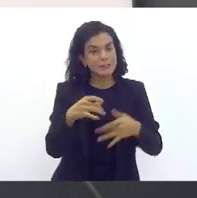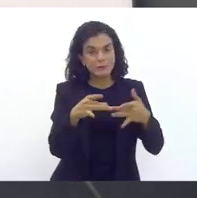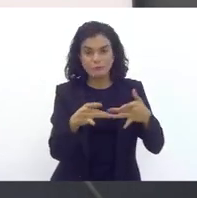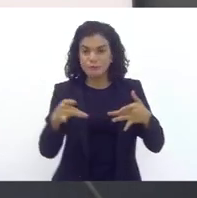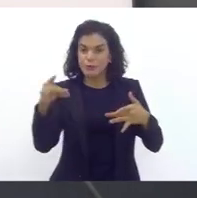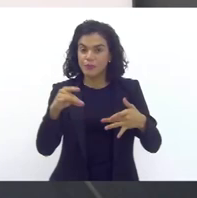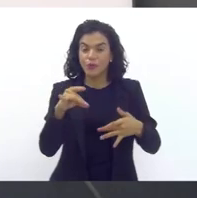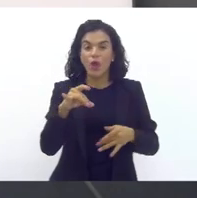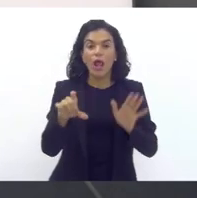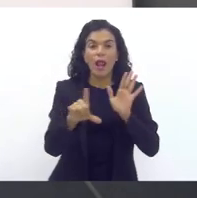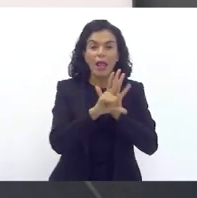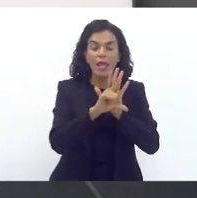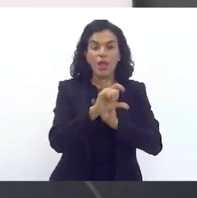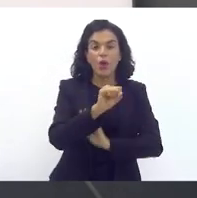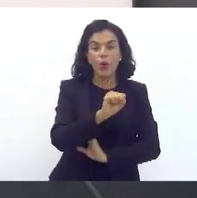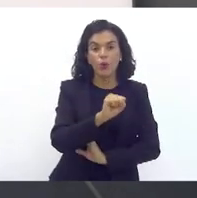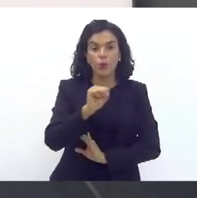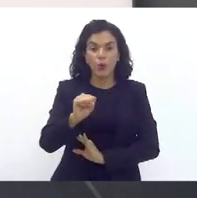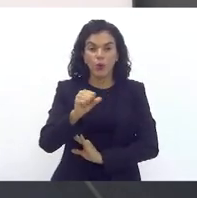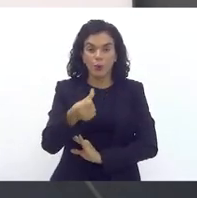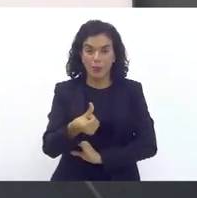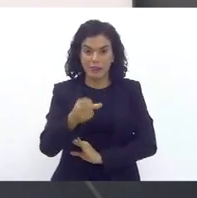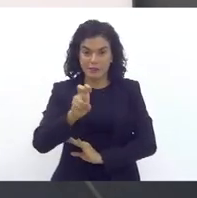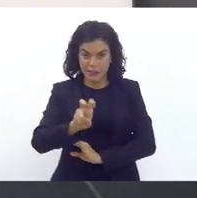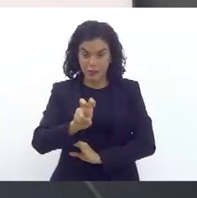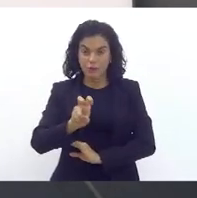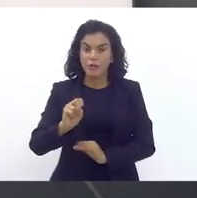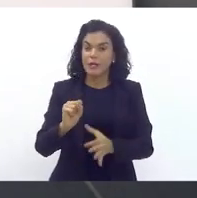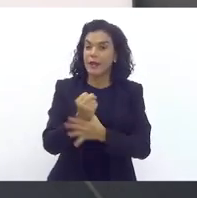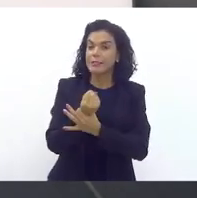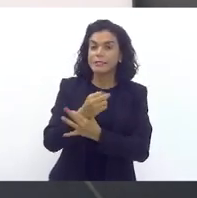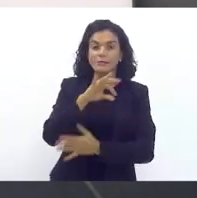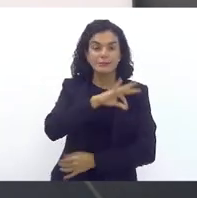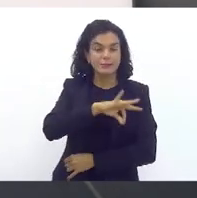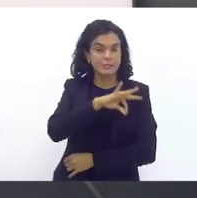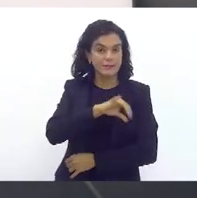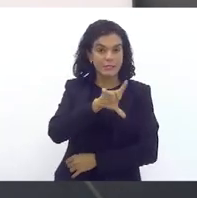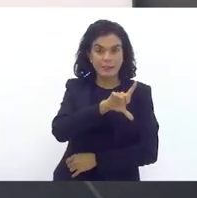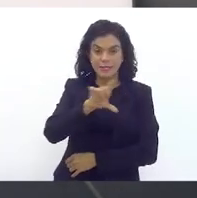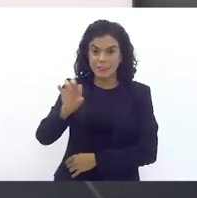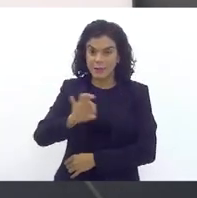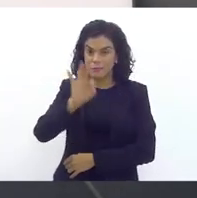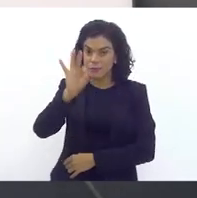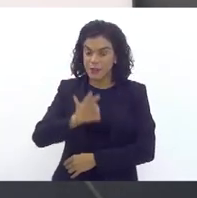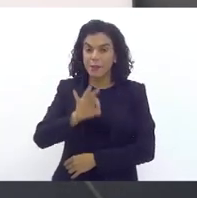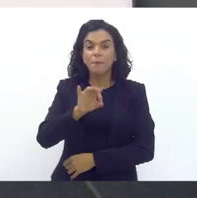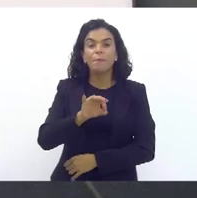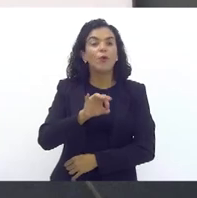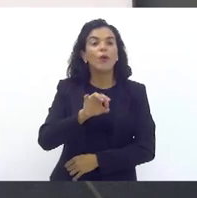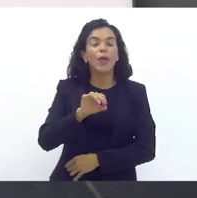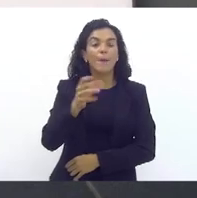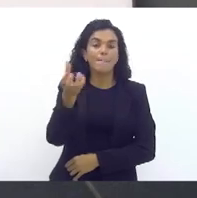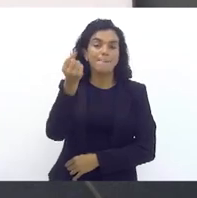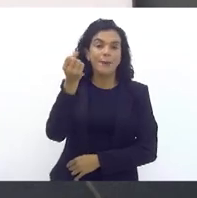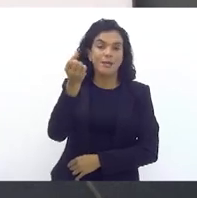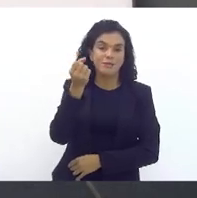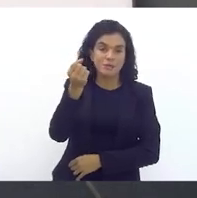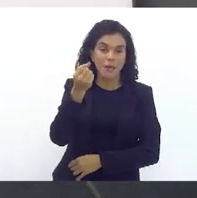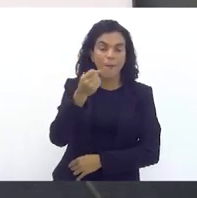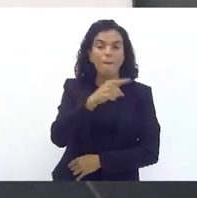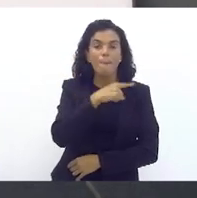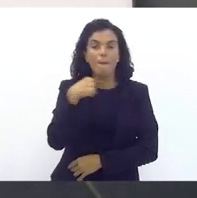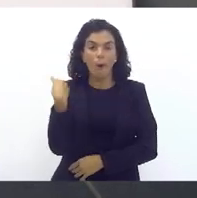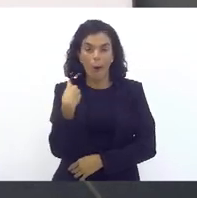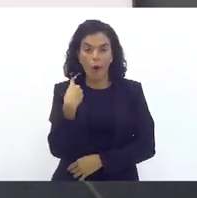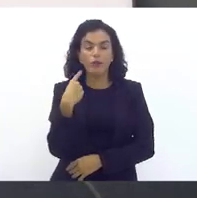a Lei 8.865, que deveria garantir gratificação de 100% do pensão por morte para o trabalhador da saúde, da segurança pública,